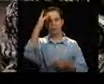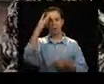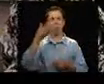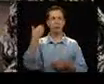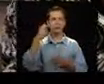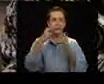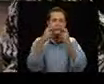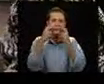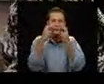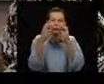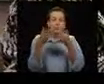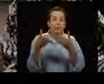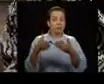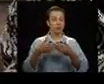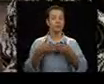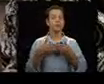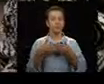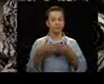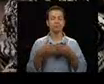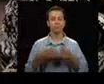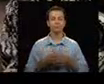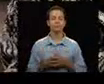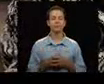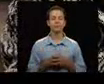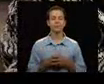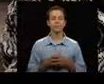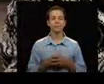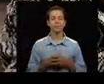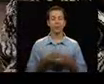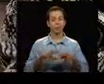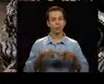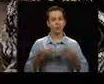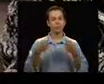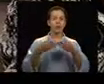com as pessoas, né? Que é um pouquinho fechado e